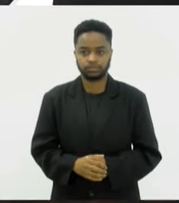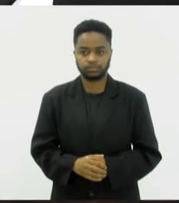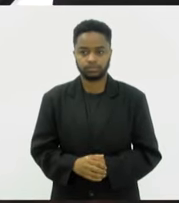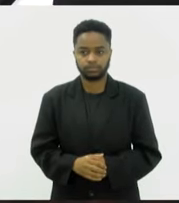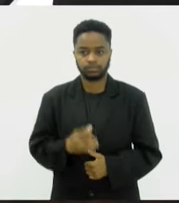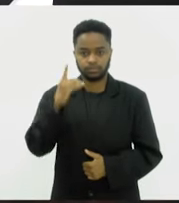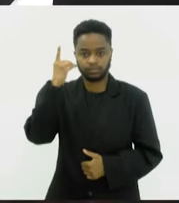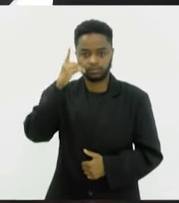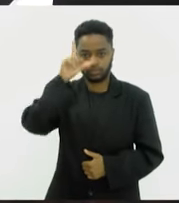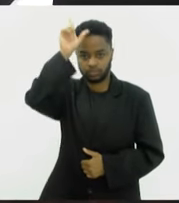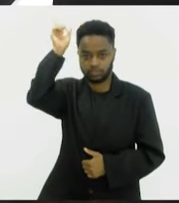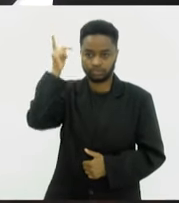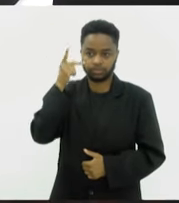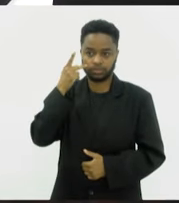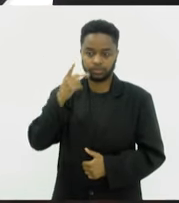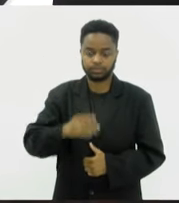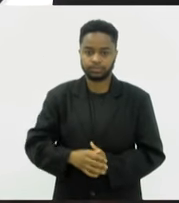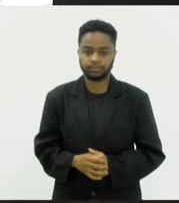Deputado Luiz Paulo.